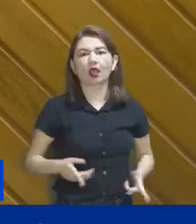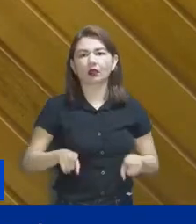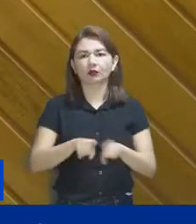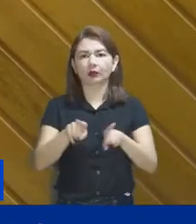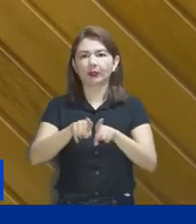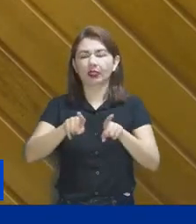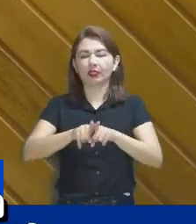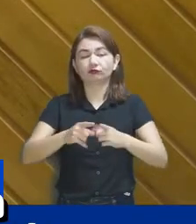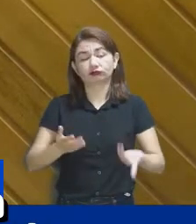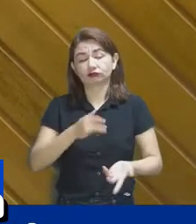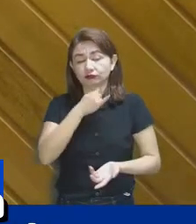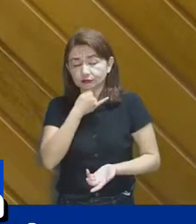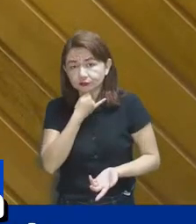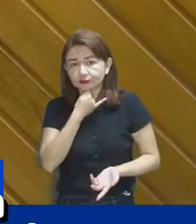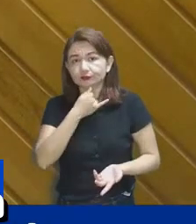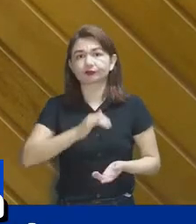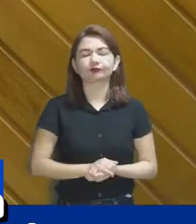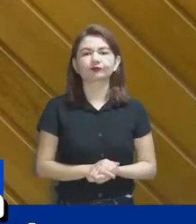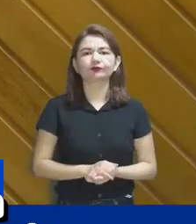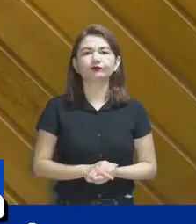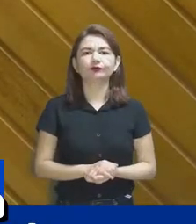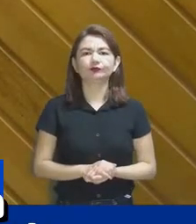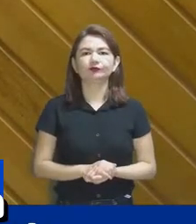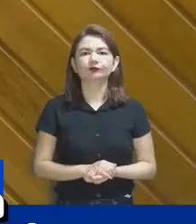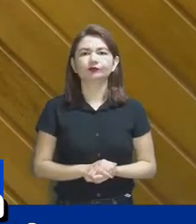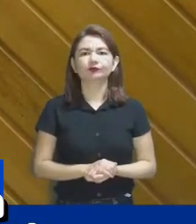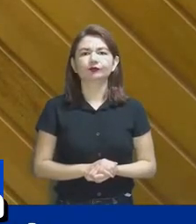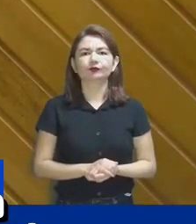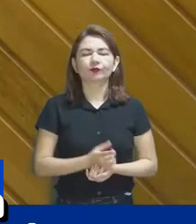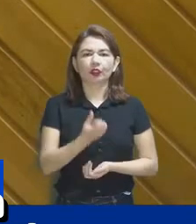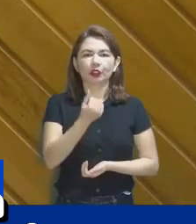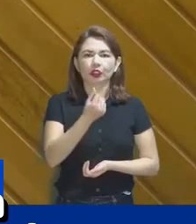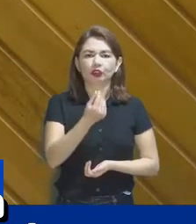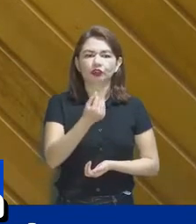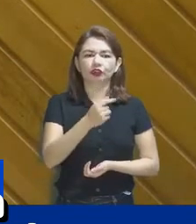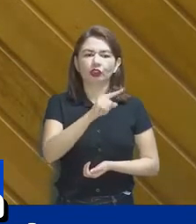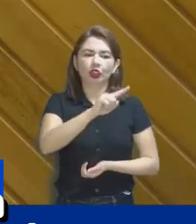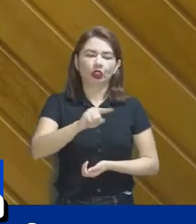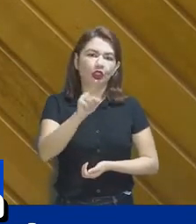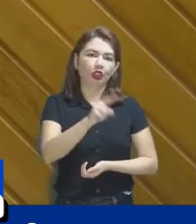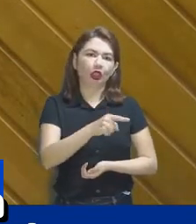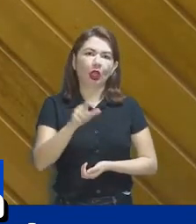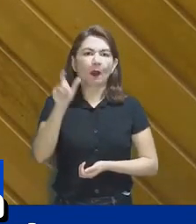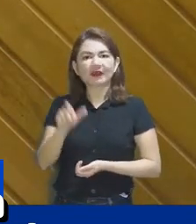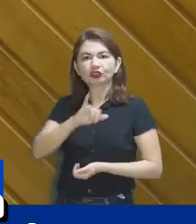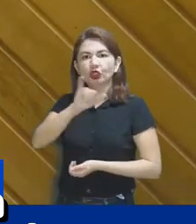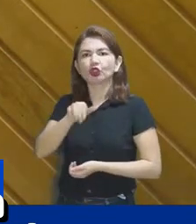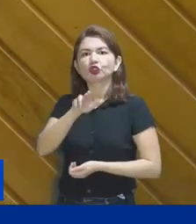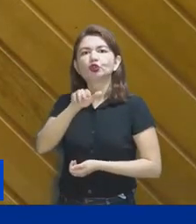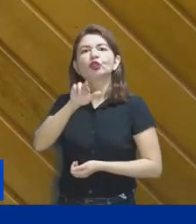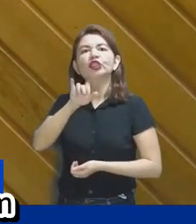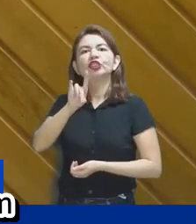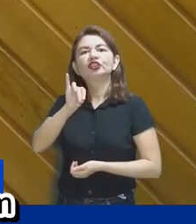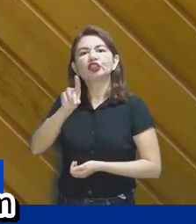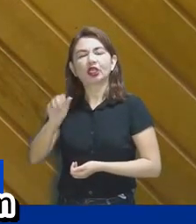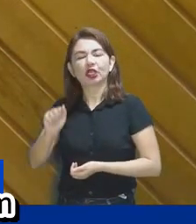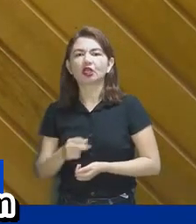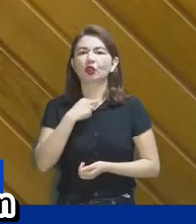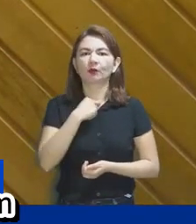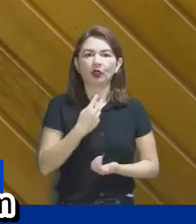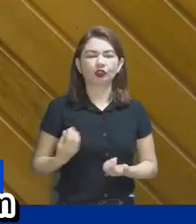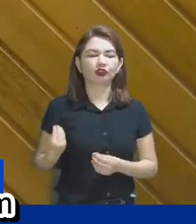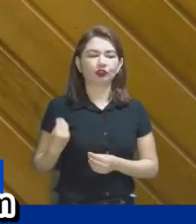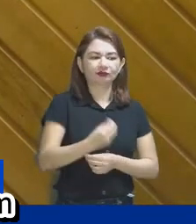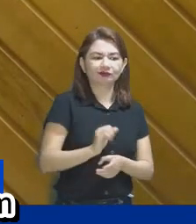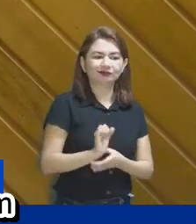recentemente, infelizmente, com a vedação do financiamento pela pessoa jurídica. Outras formas de Caixa 2 nós vimos surgir. Mas, nesse